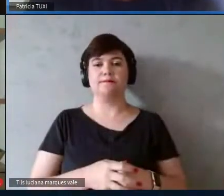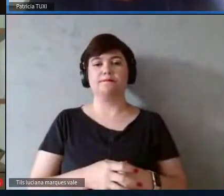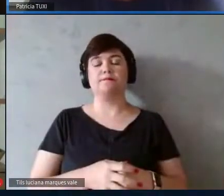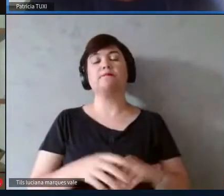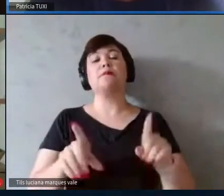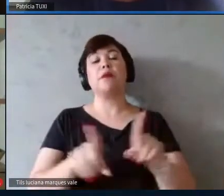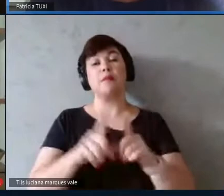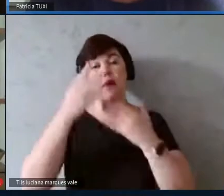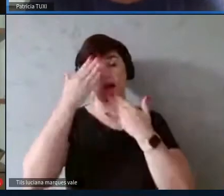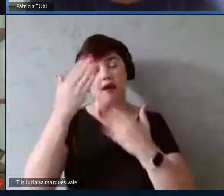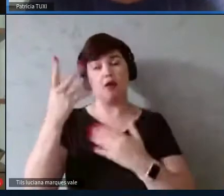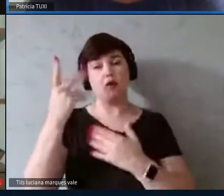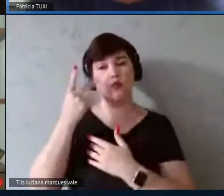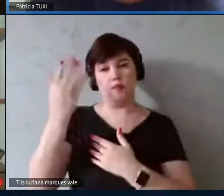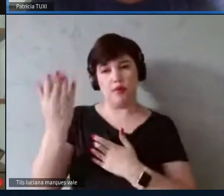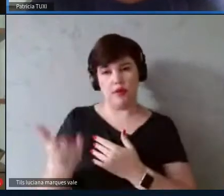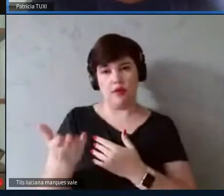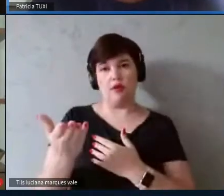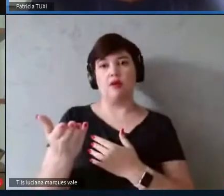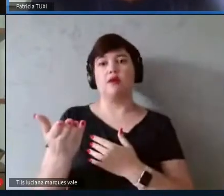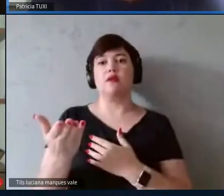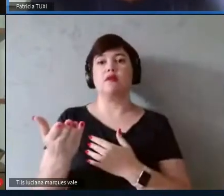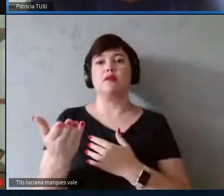também o Pierre por ter